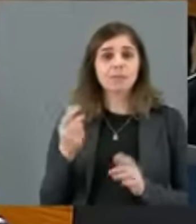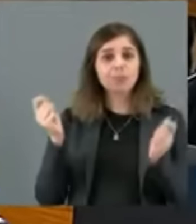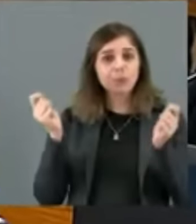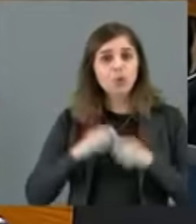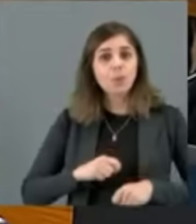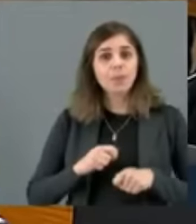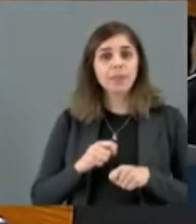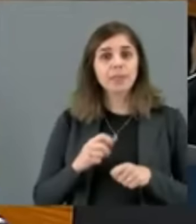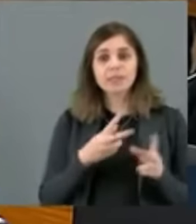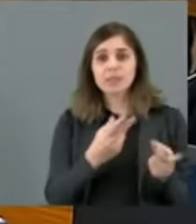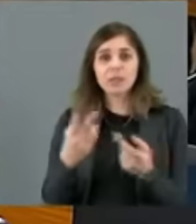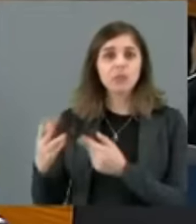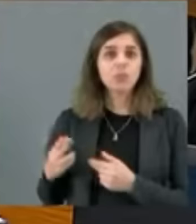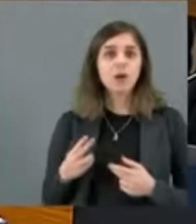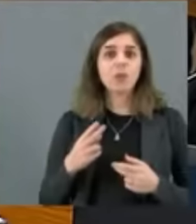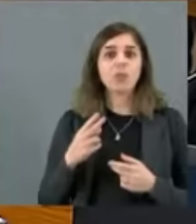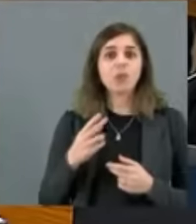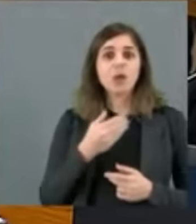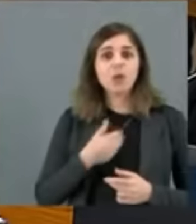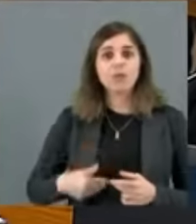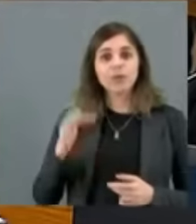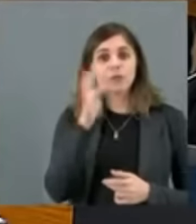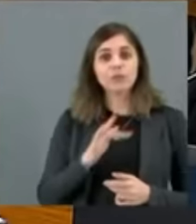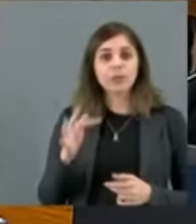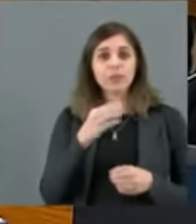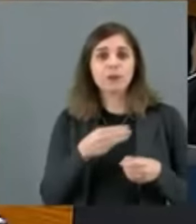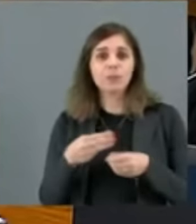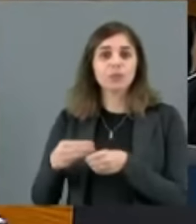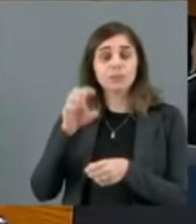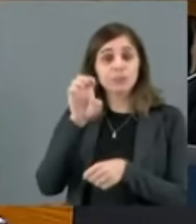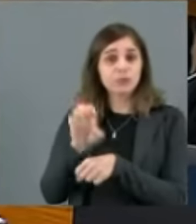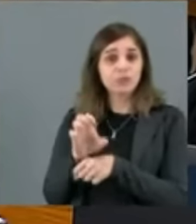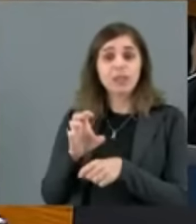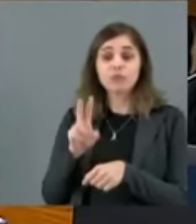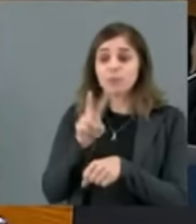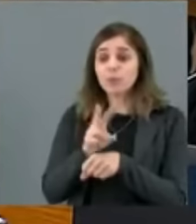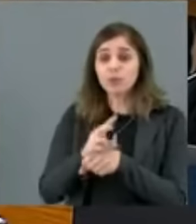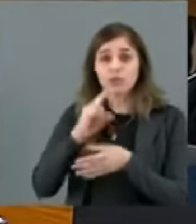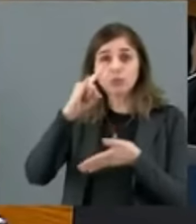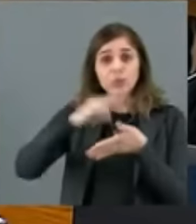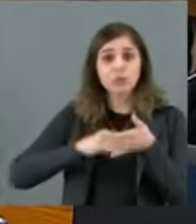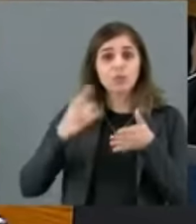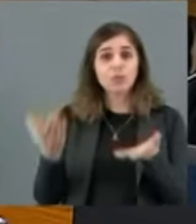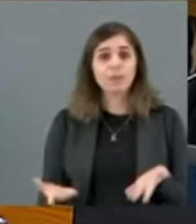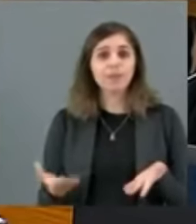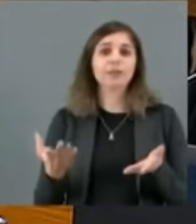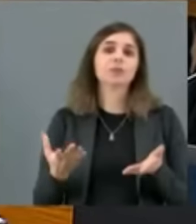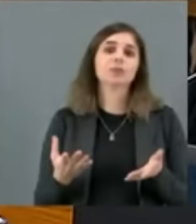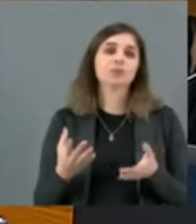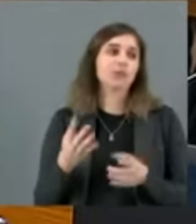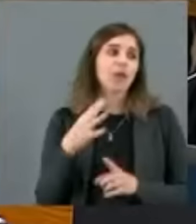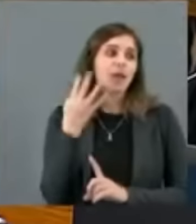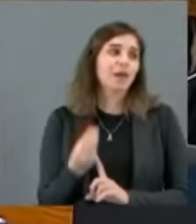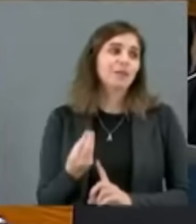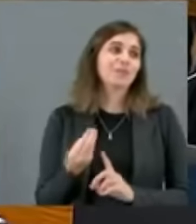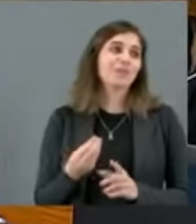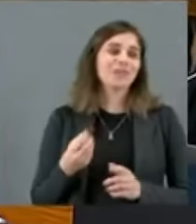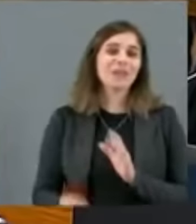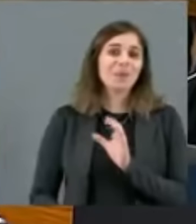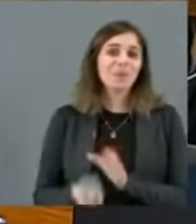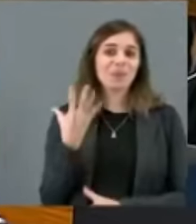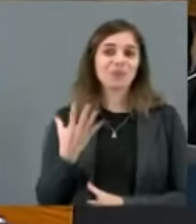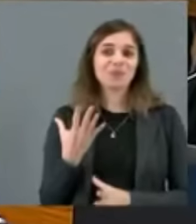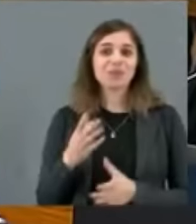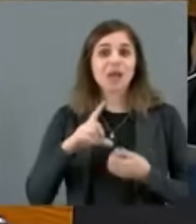União, Estados, Distrito Federal e Município, proteger documentos, obras e outros bens de valor histórico, artístico e cultural. O artigo 24, o